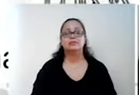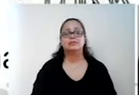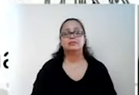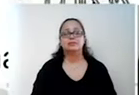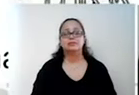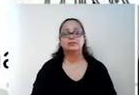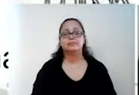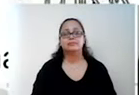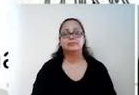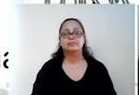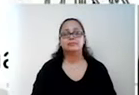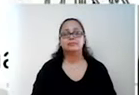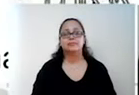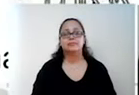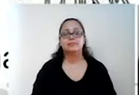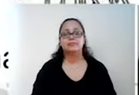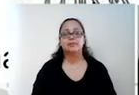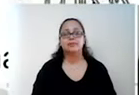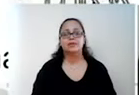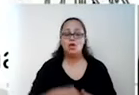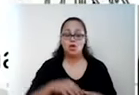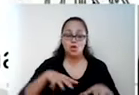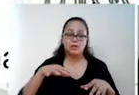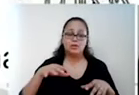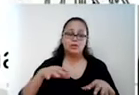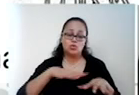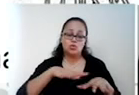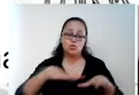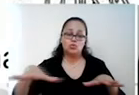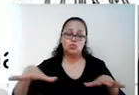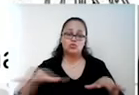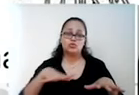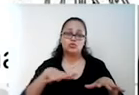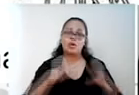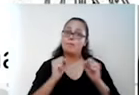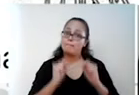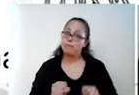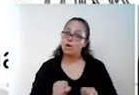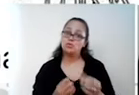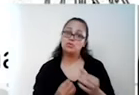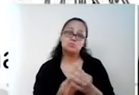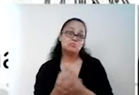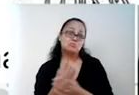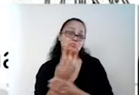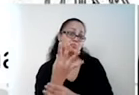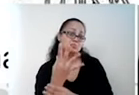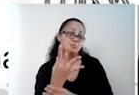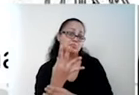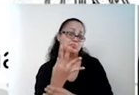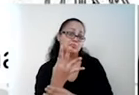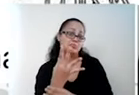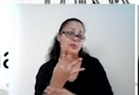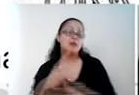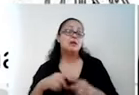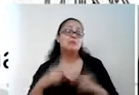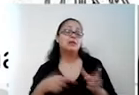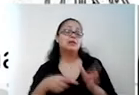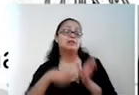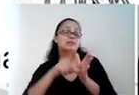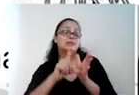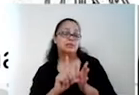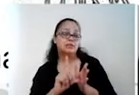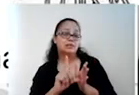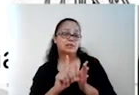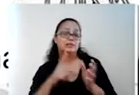Esses esporos caindo, por exemplo, no solo, pode dar origem a uma nova planta. Mas antes de crescer uma nova planta, surge uma